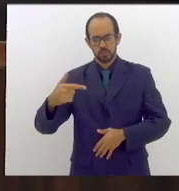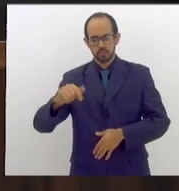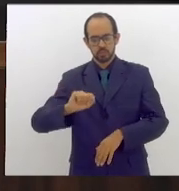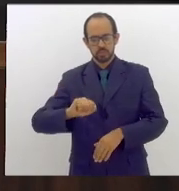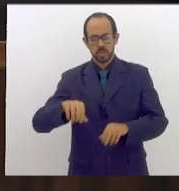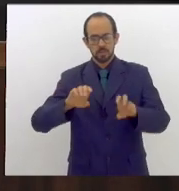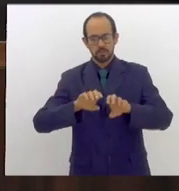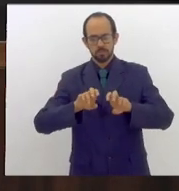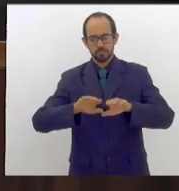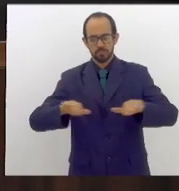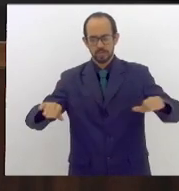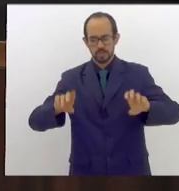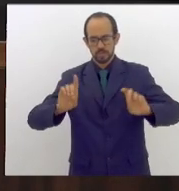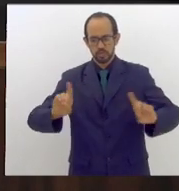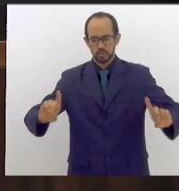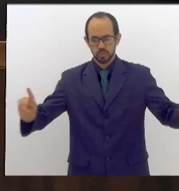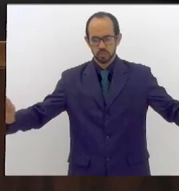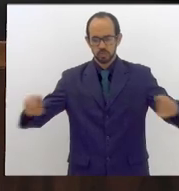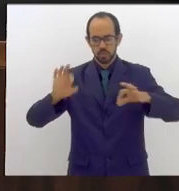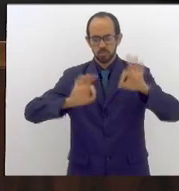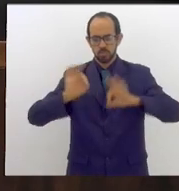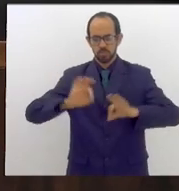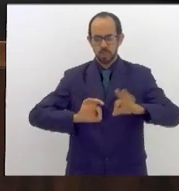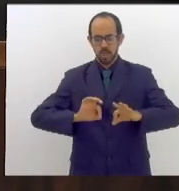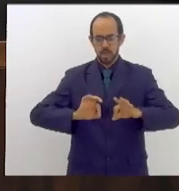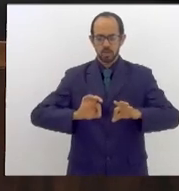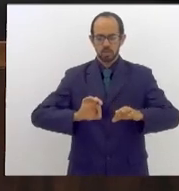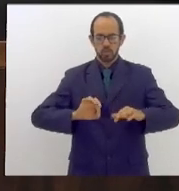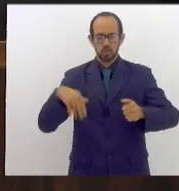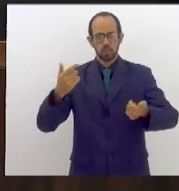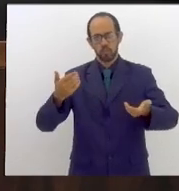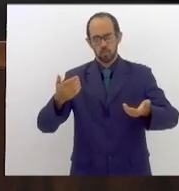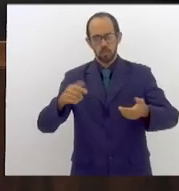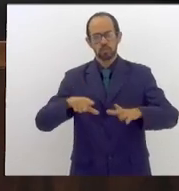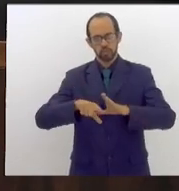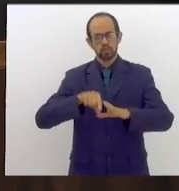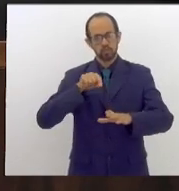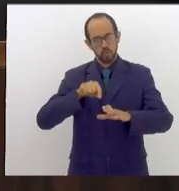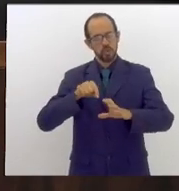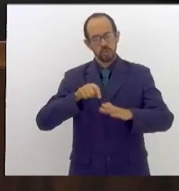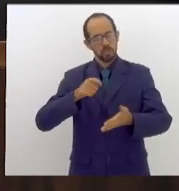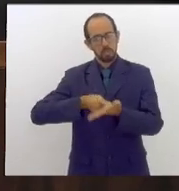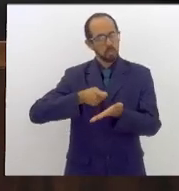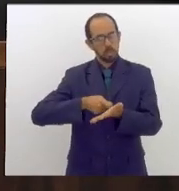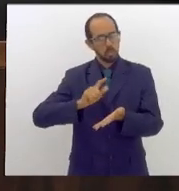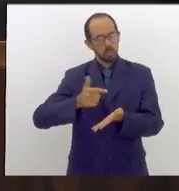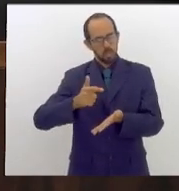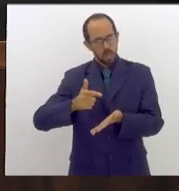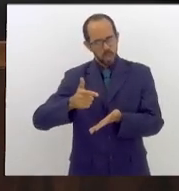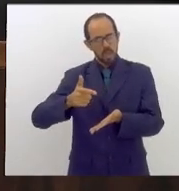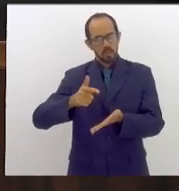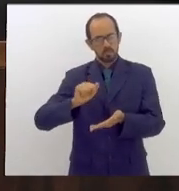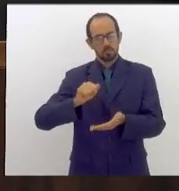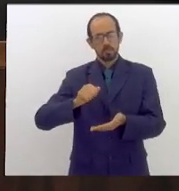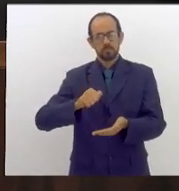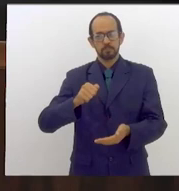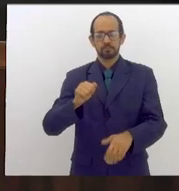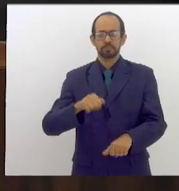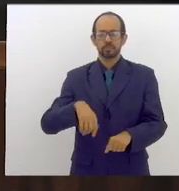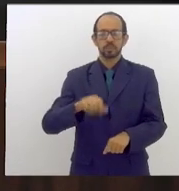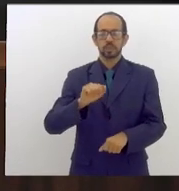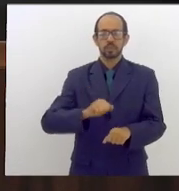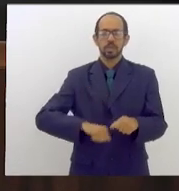que institui o plano facultativo de contributivo e suplementar pareceres na comissão de condição Justiça pela condicionalidade